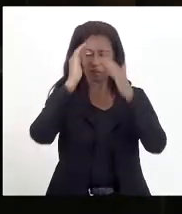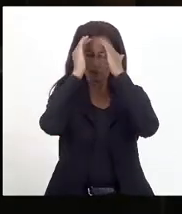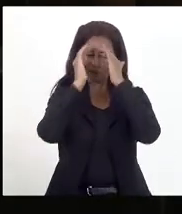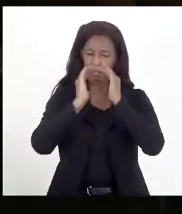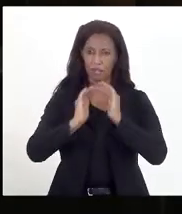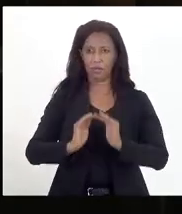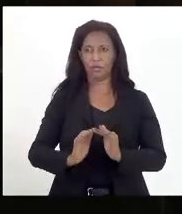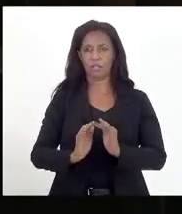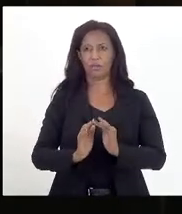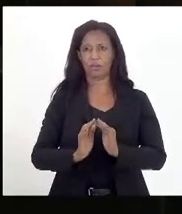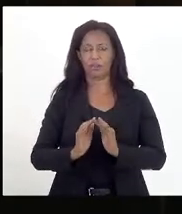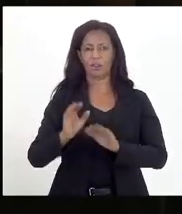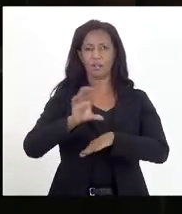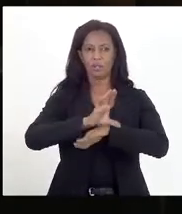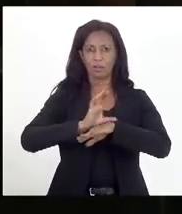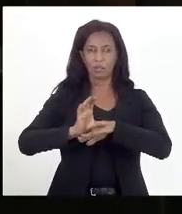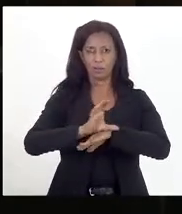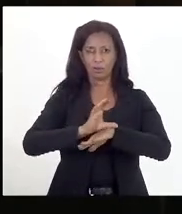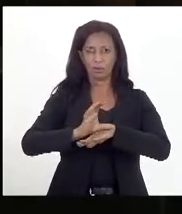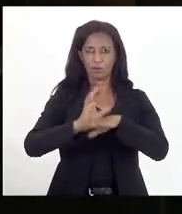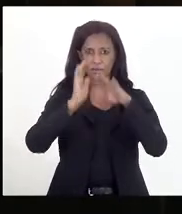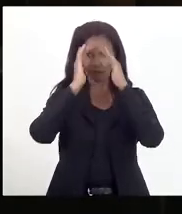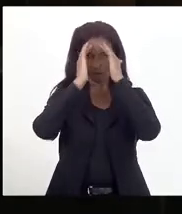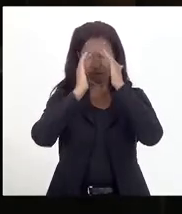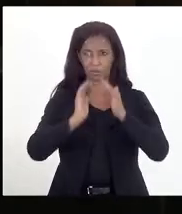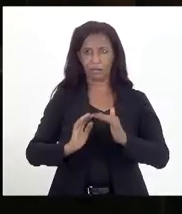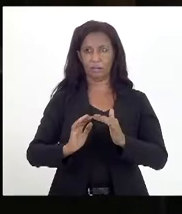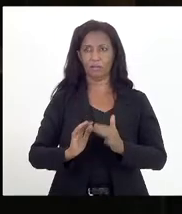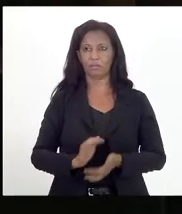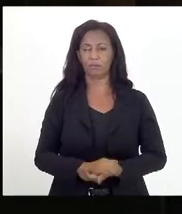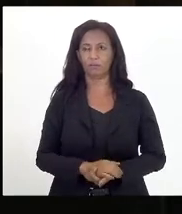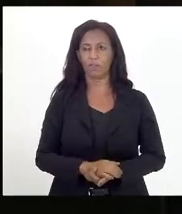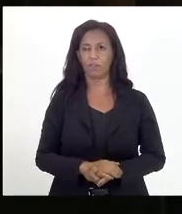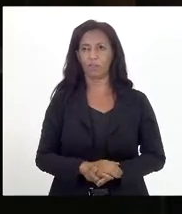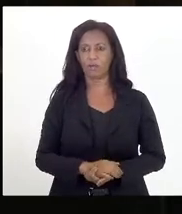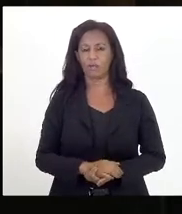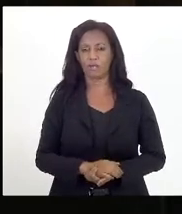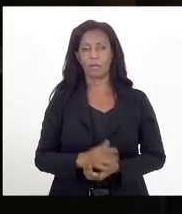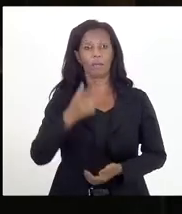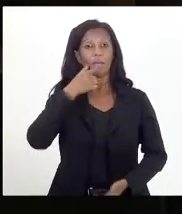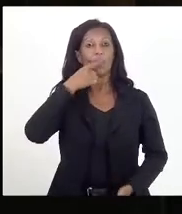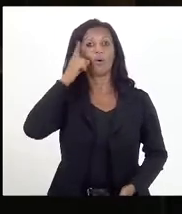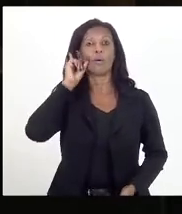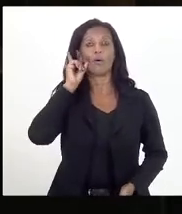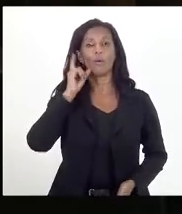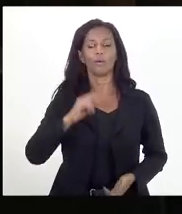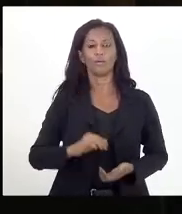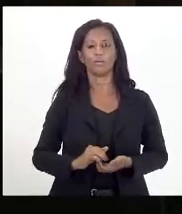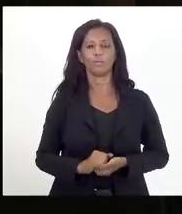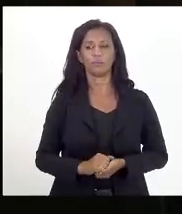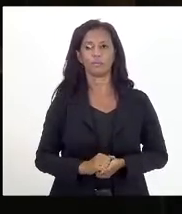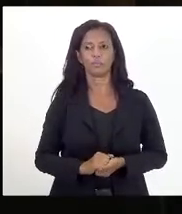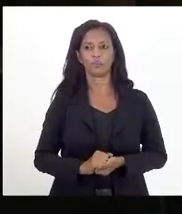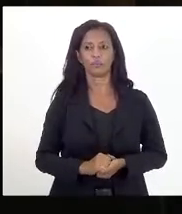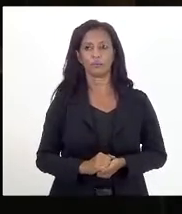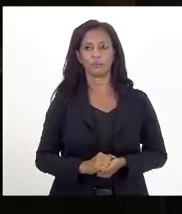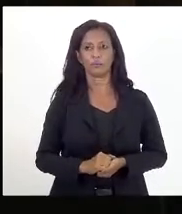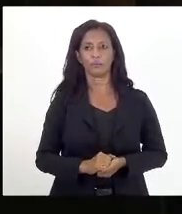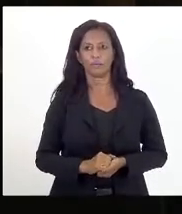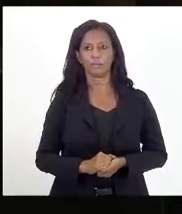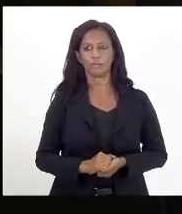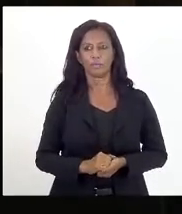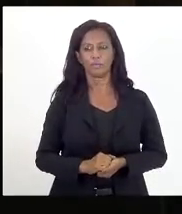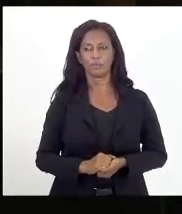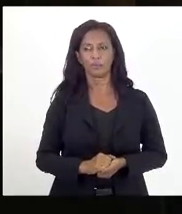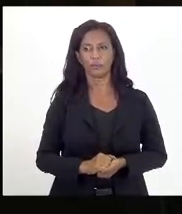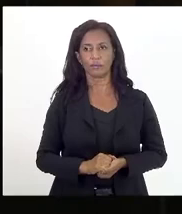que a constituição seja respeitada é para ontem é mas